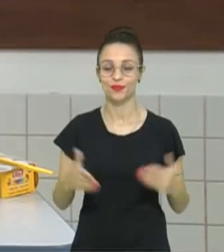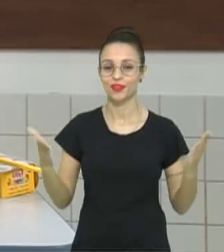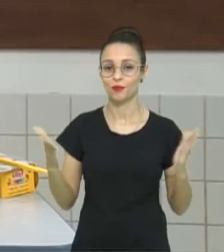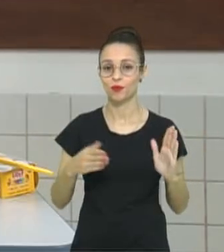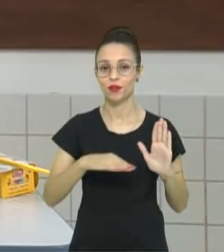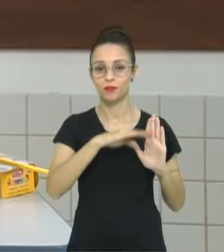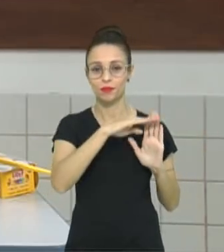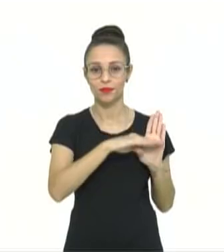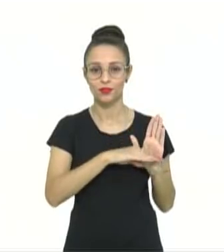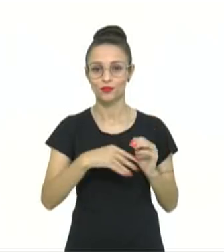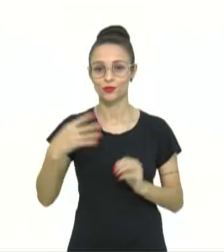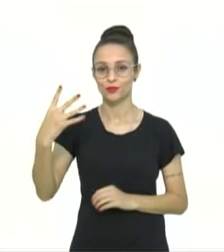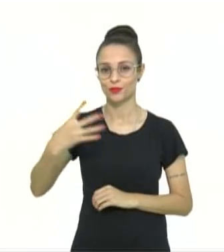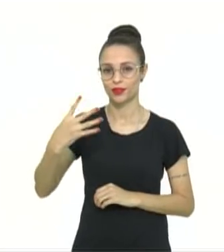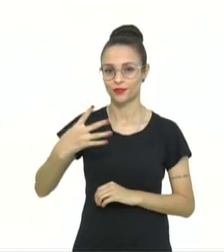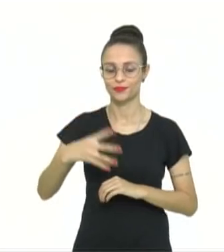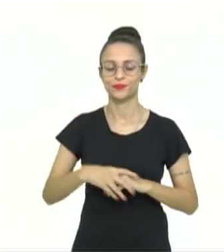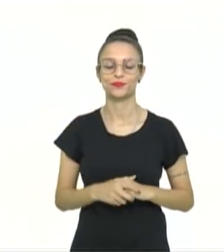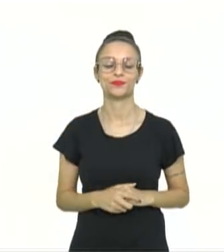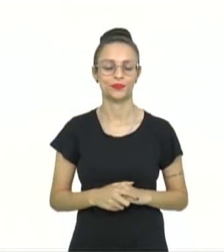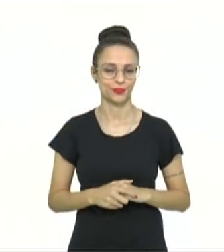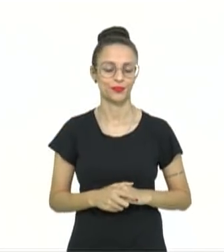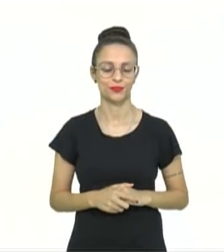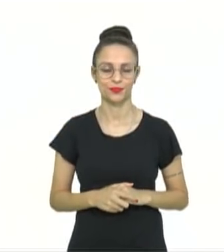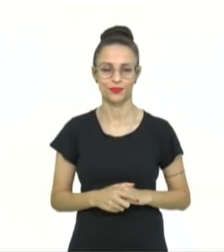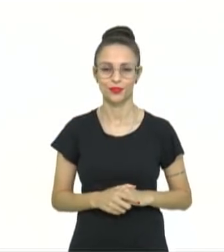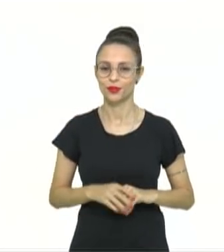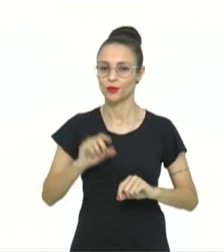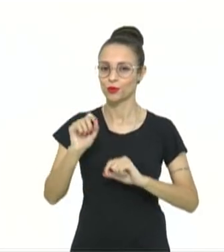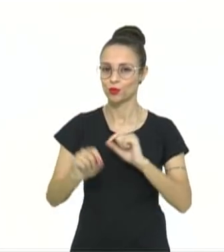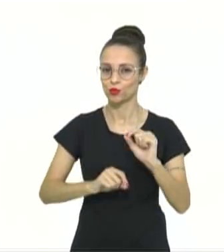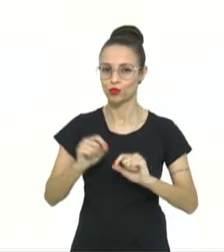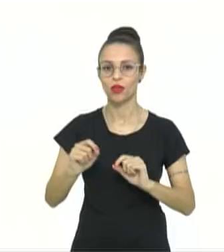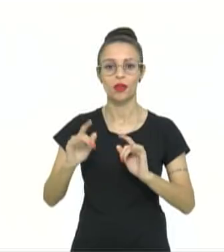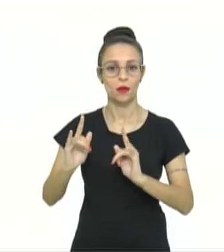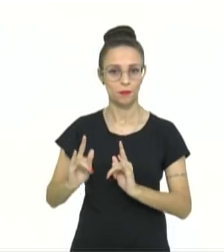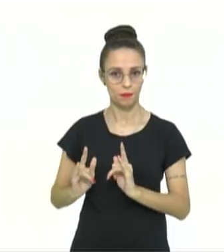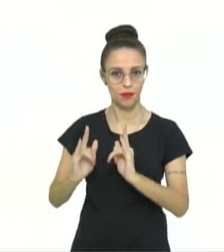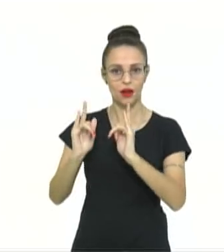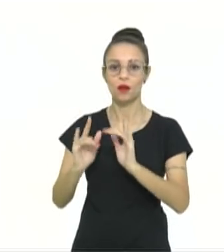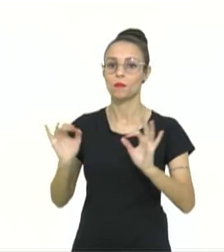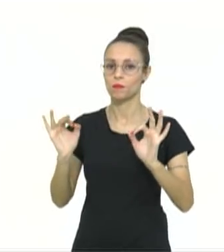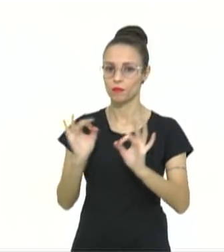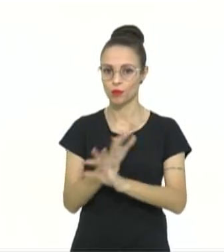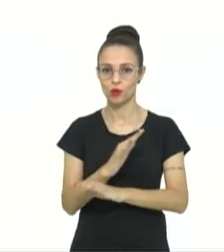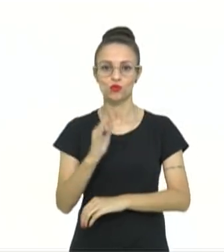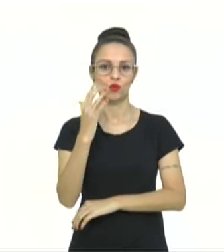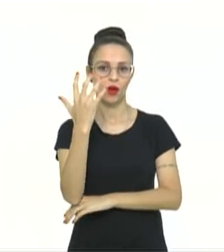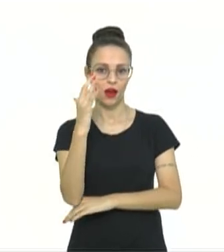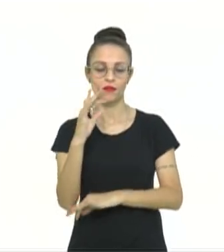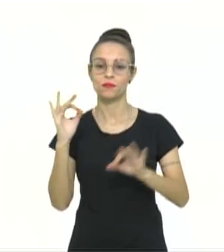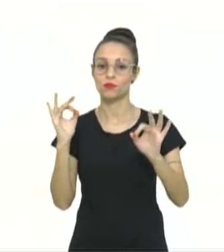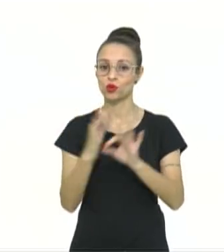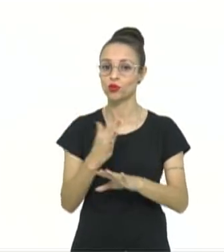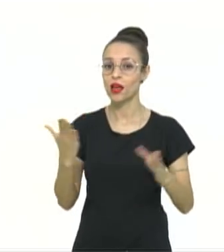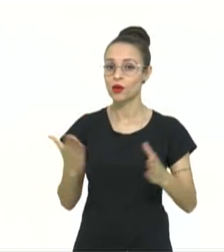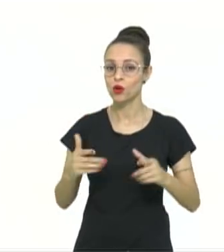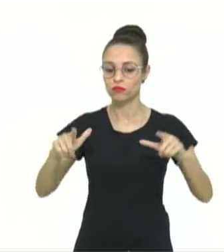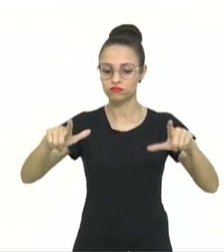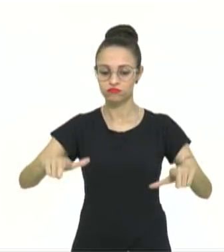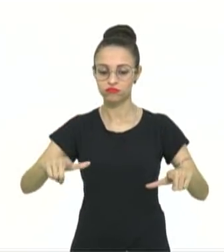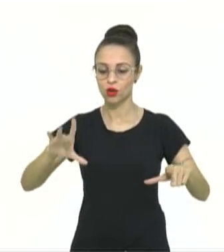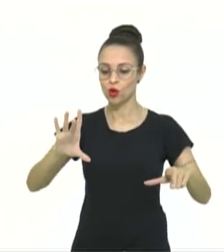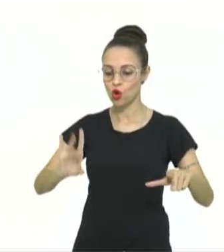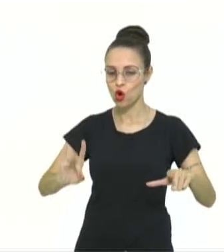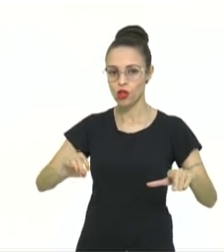passo 4. Então, no passo 4, nós já vamos ter né, o prédio e árvores pronto, nós vamos colar os dois na base da maquete.